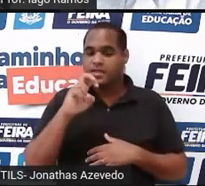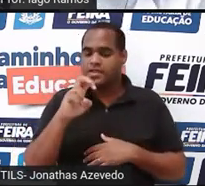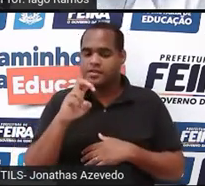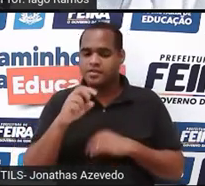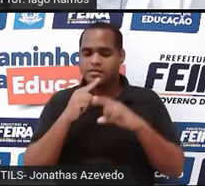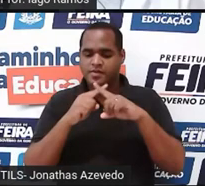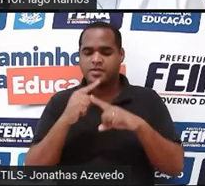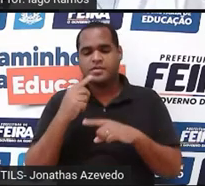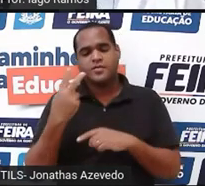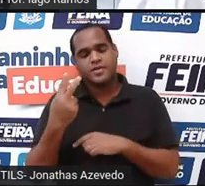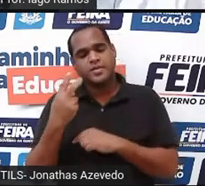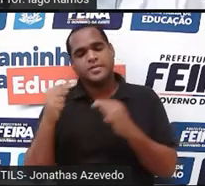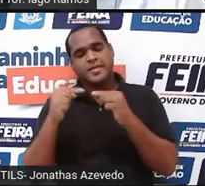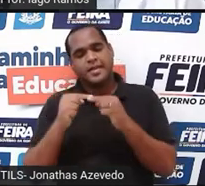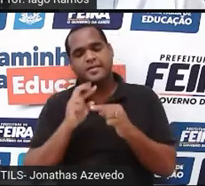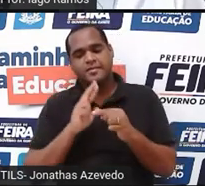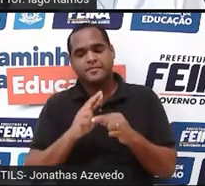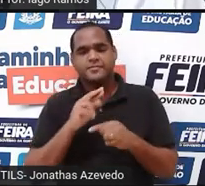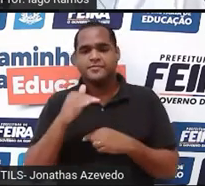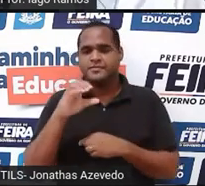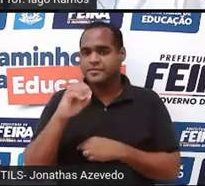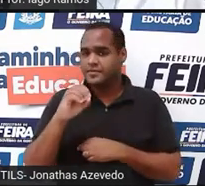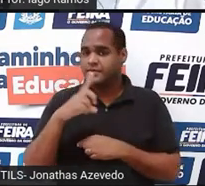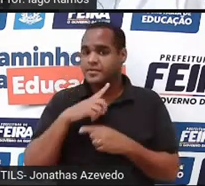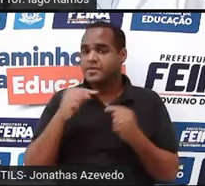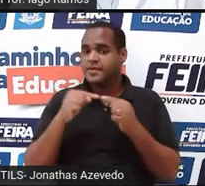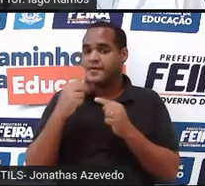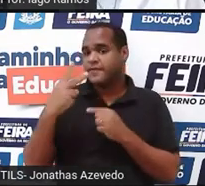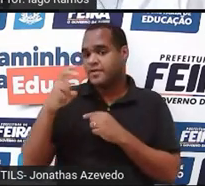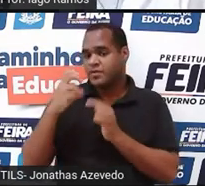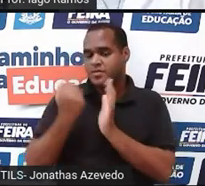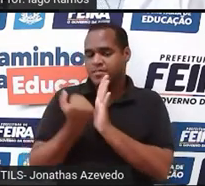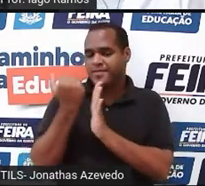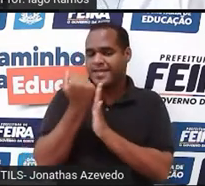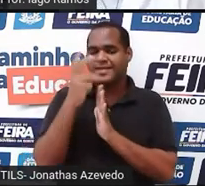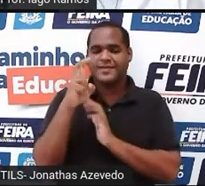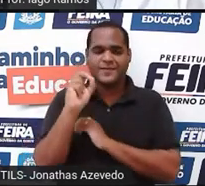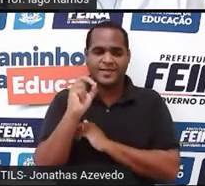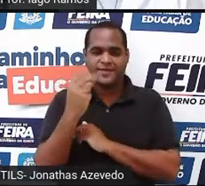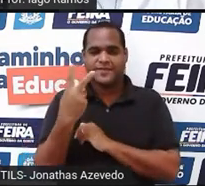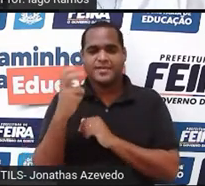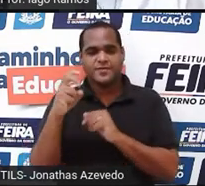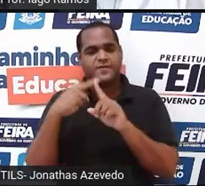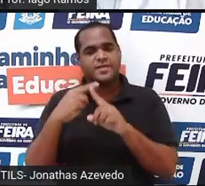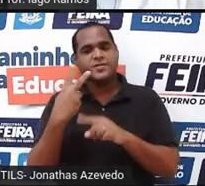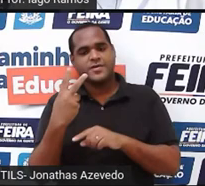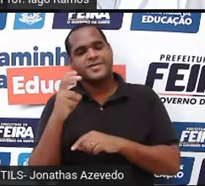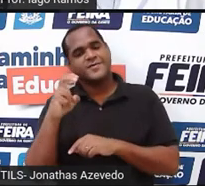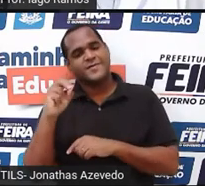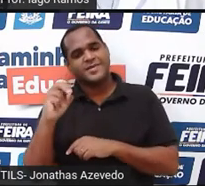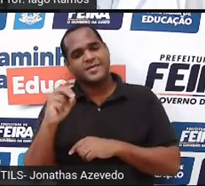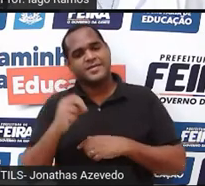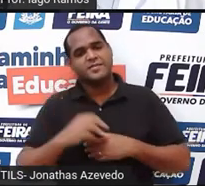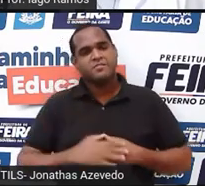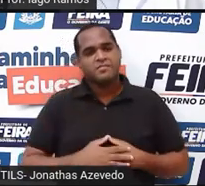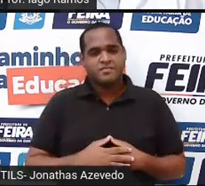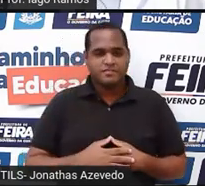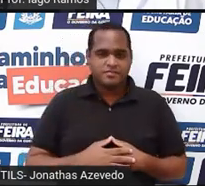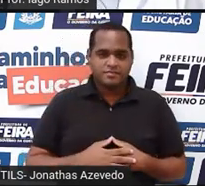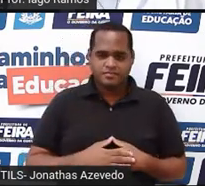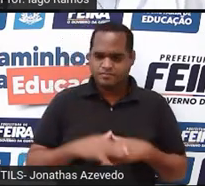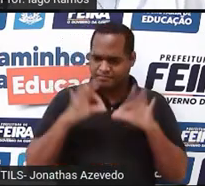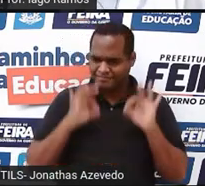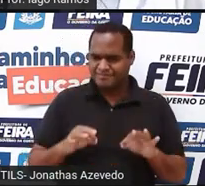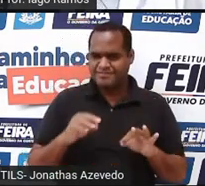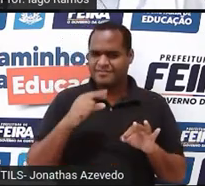da mesma forma massa 25 aumentou para cinquenta 25 x 2 50 é mas é